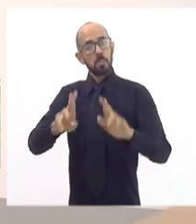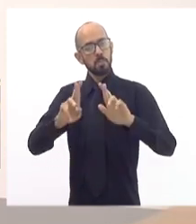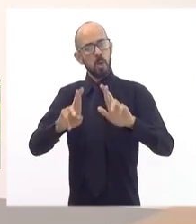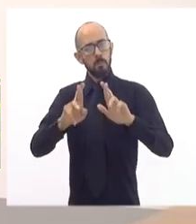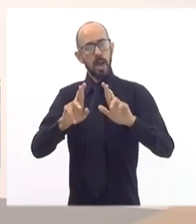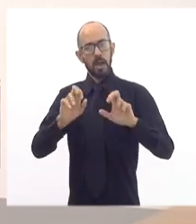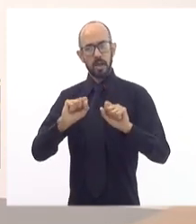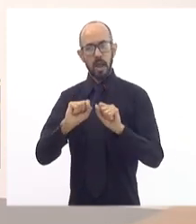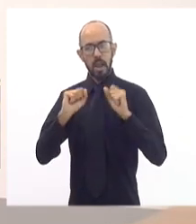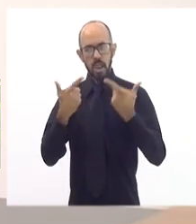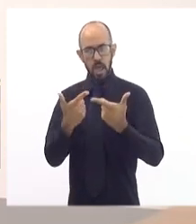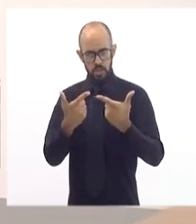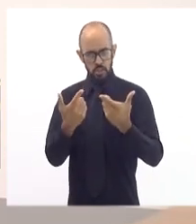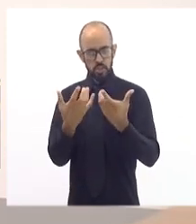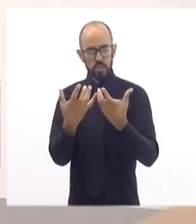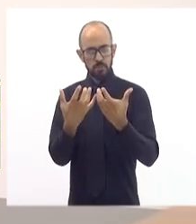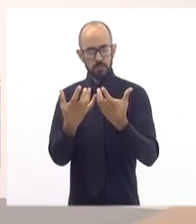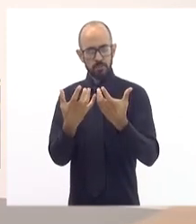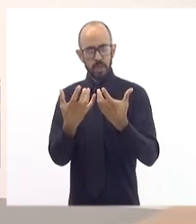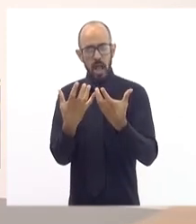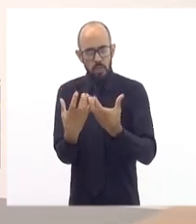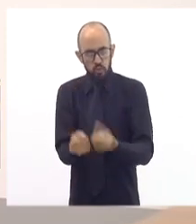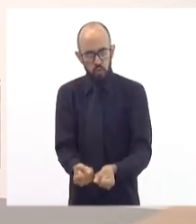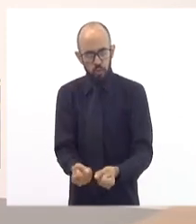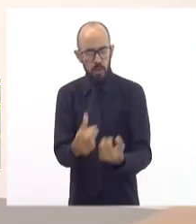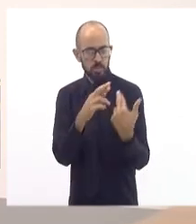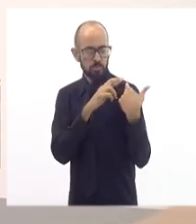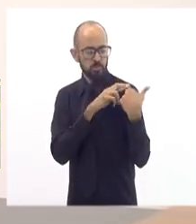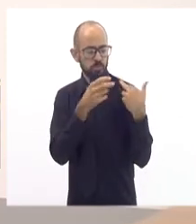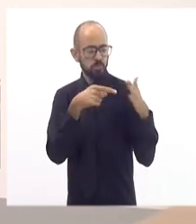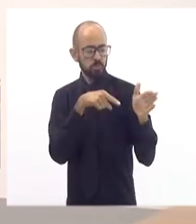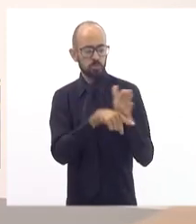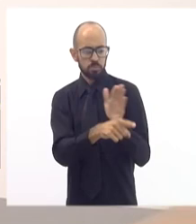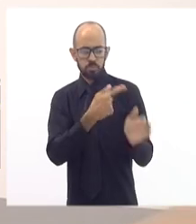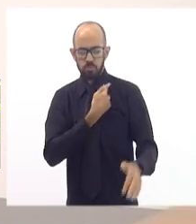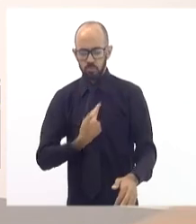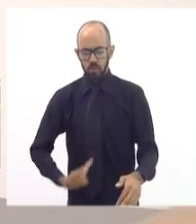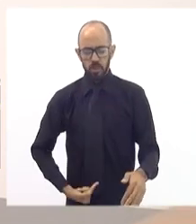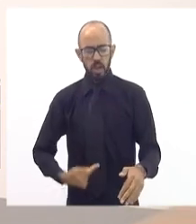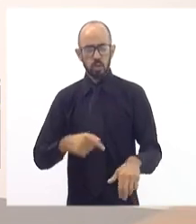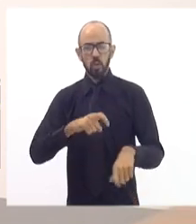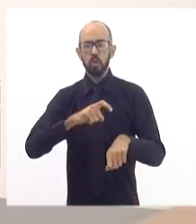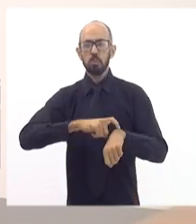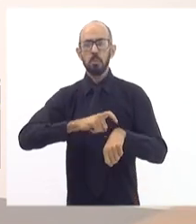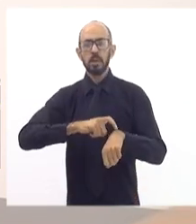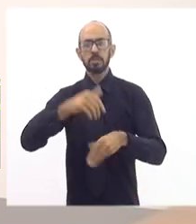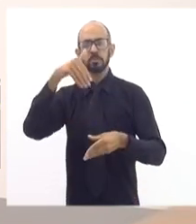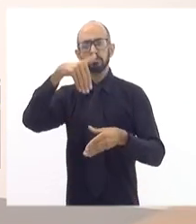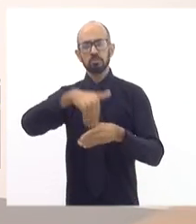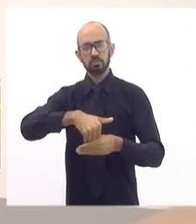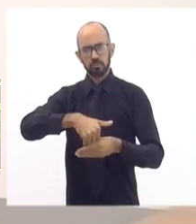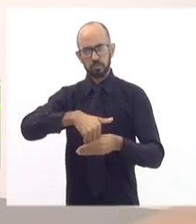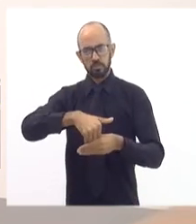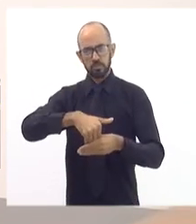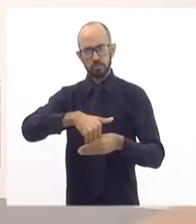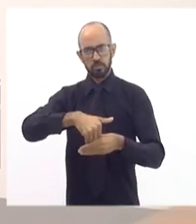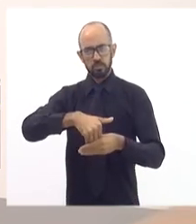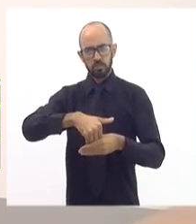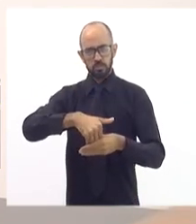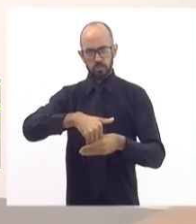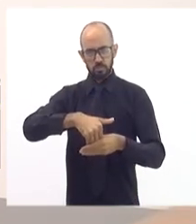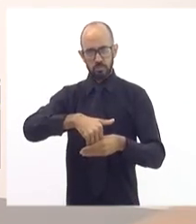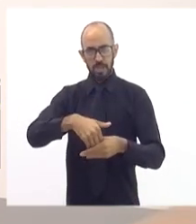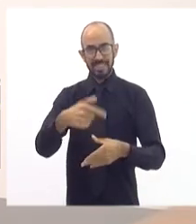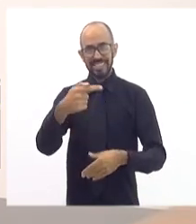faça-os cumpra o seu papel de questionar o governador em ano eleitoral foi um empreendimento 7 vezes o professor